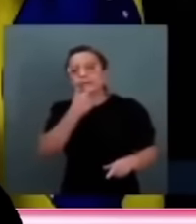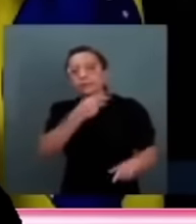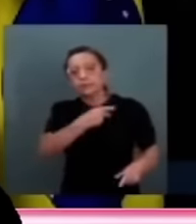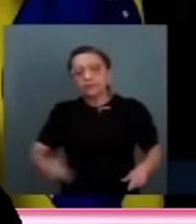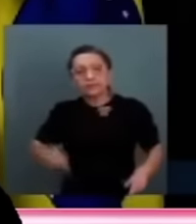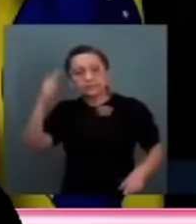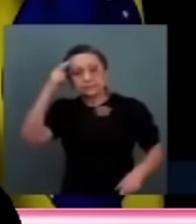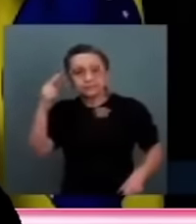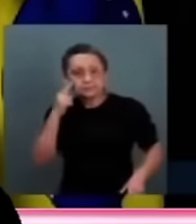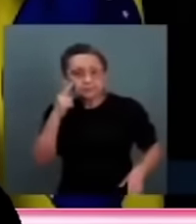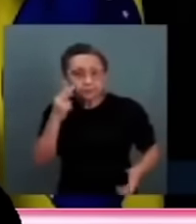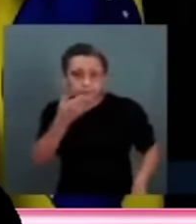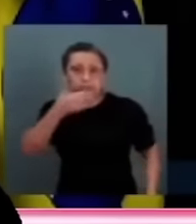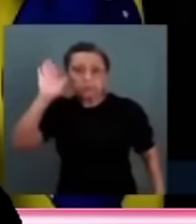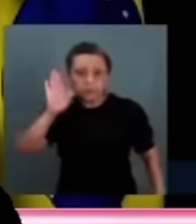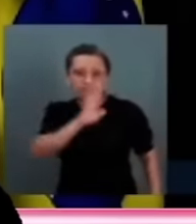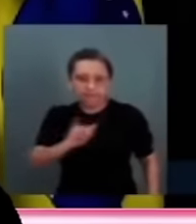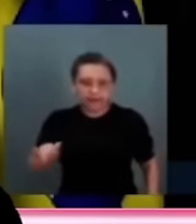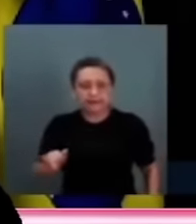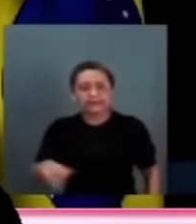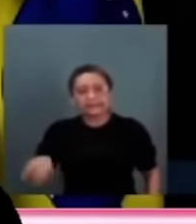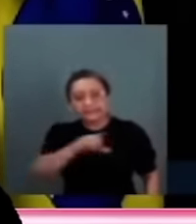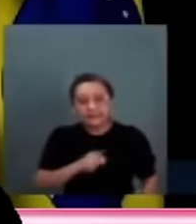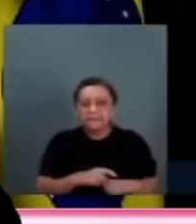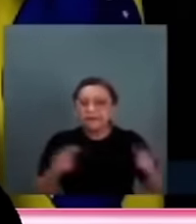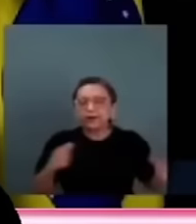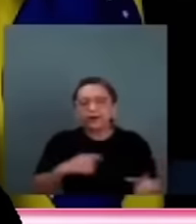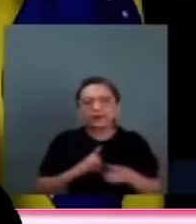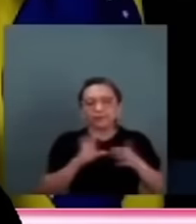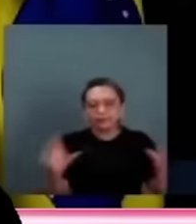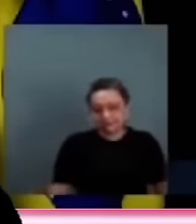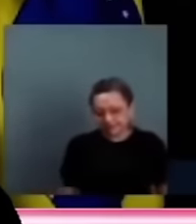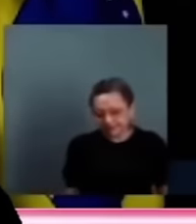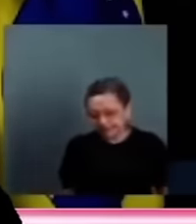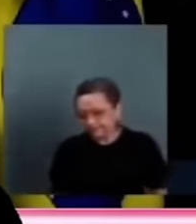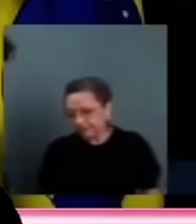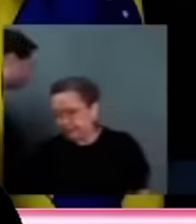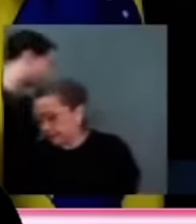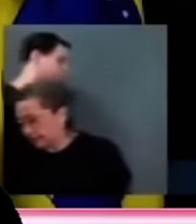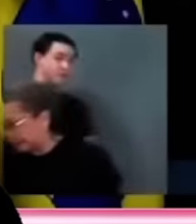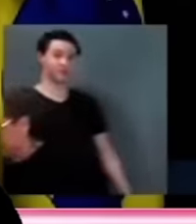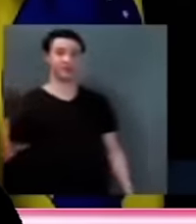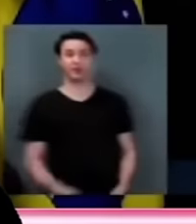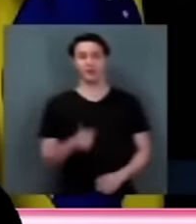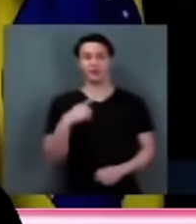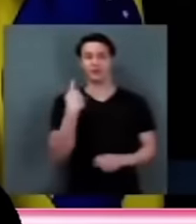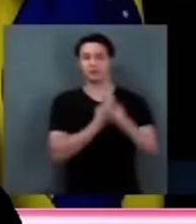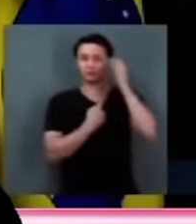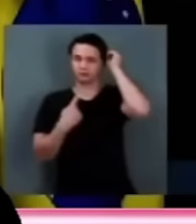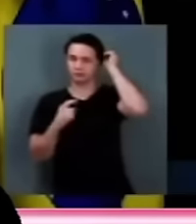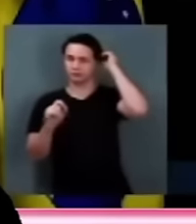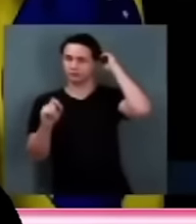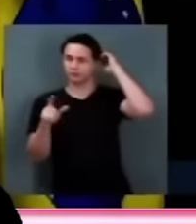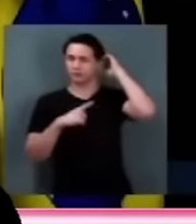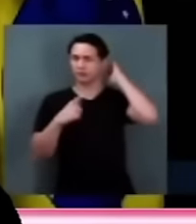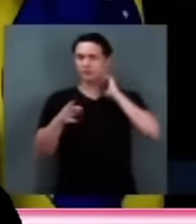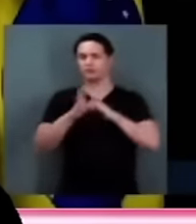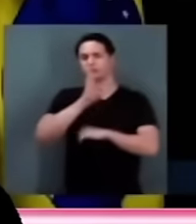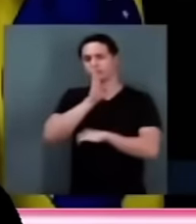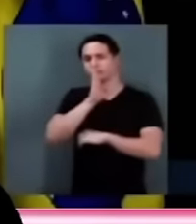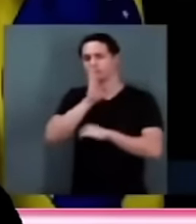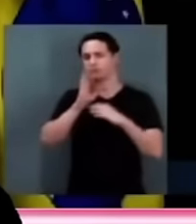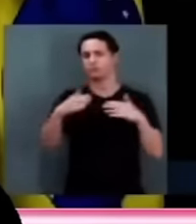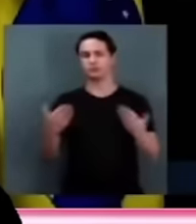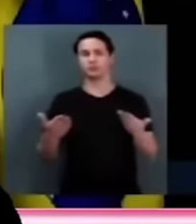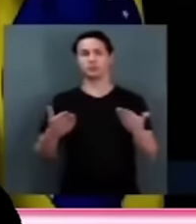da casa aqui o Pacheco né que deu a palavra dizendo o seguinte quando você tiver a maioria a democracia vai vai poder dar o procedimento desse pedido de impeachment e eu não vou me calar e eu tenho